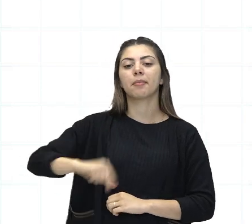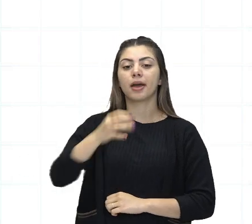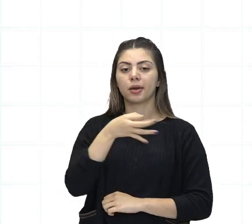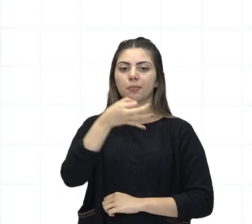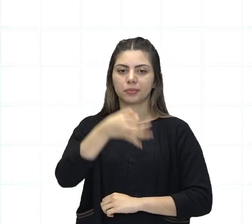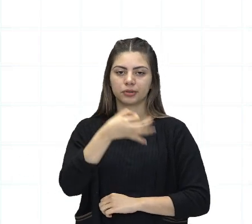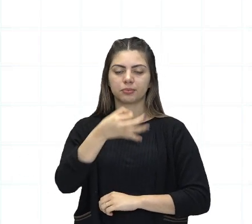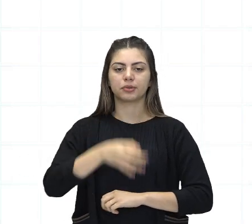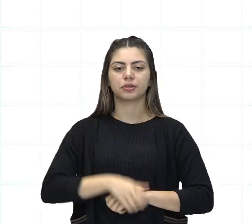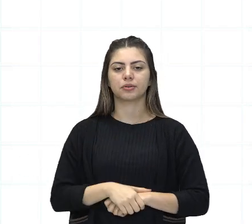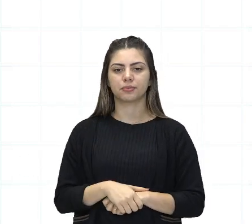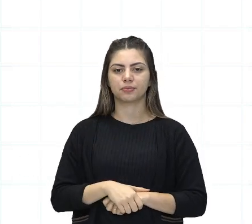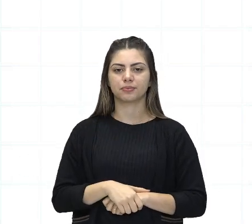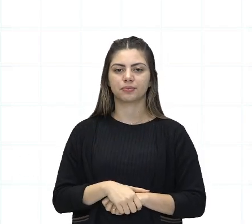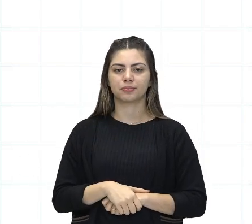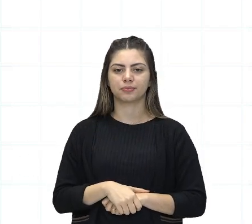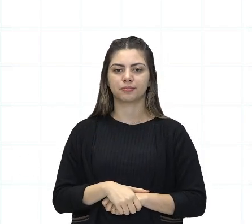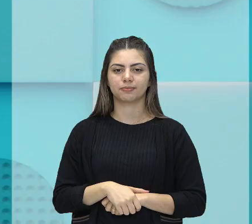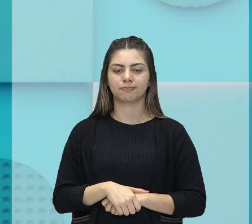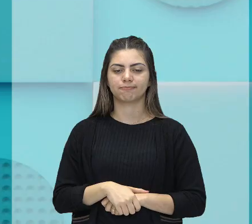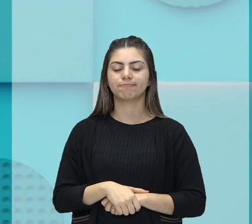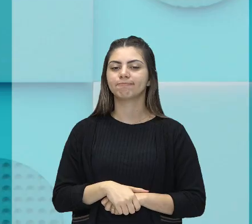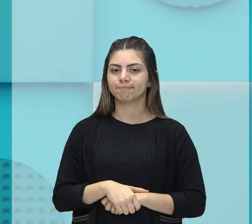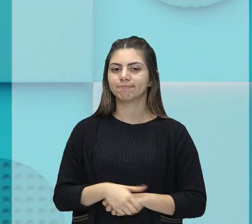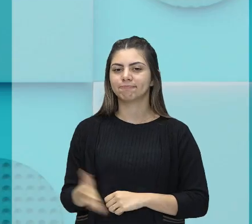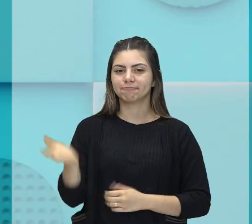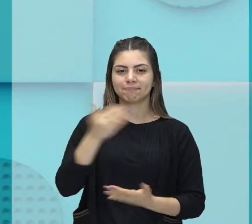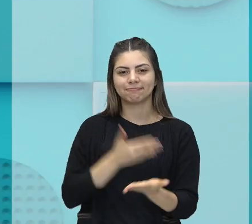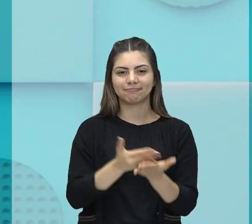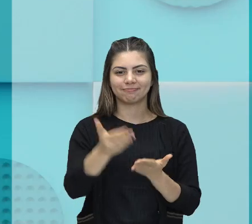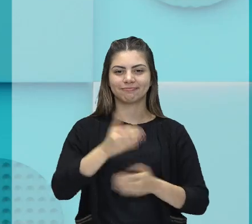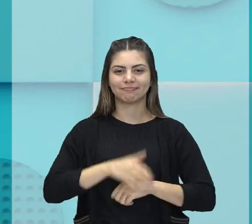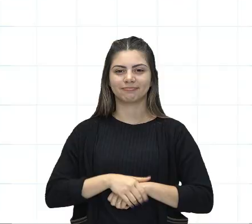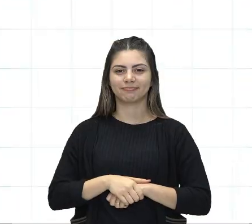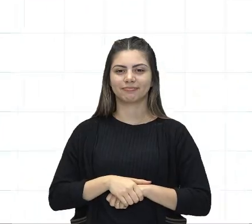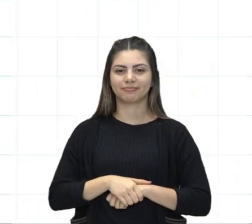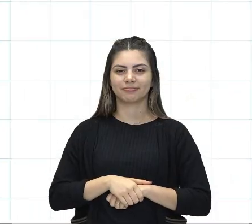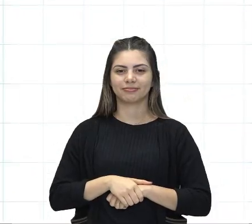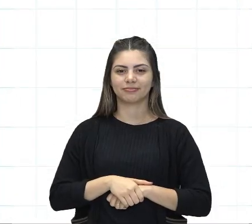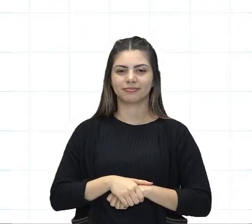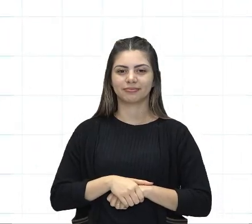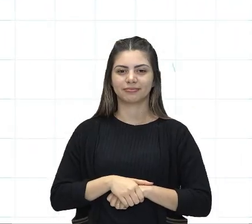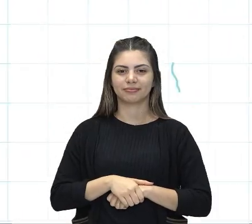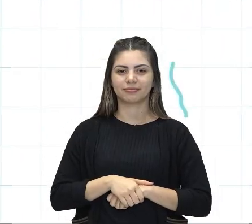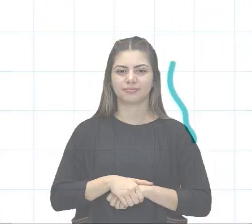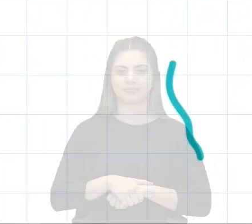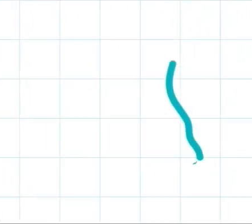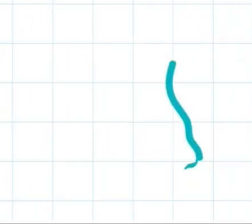posicionamentos críticos. Então, vamos à nossa aula?